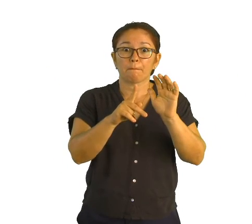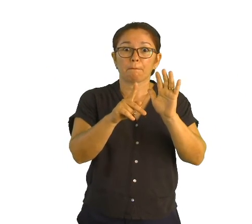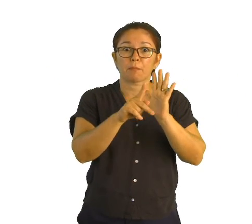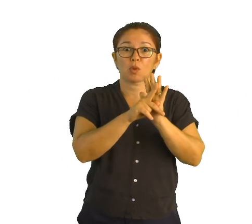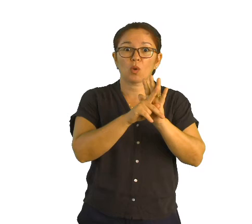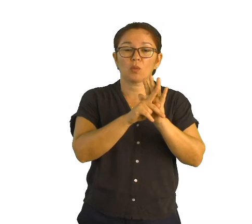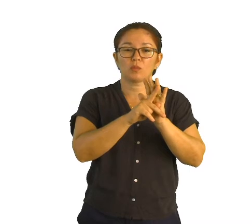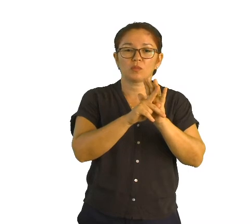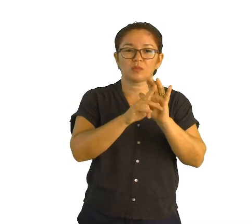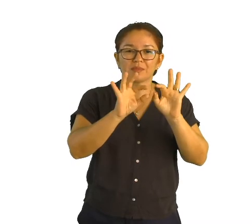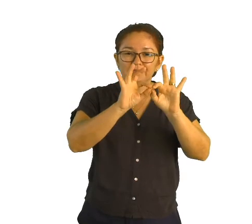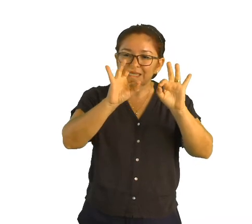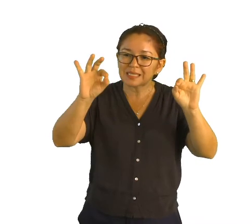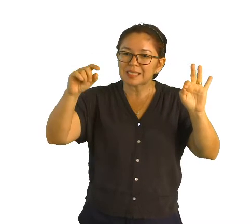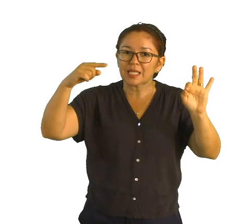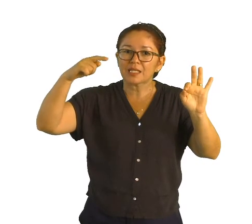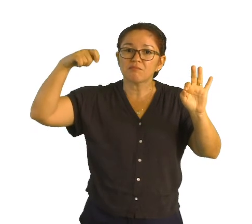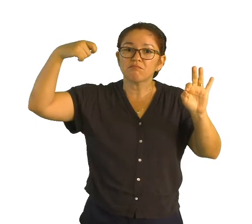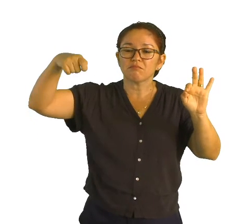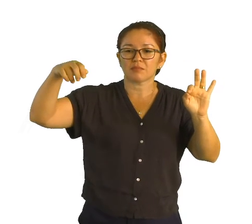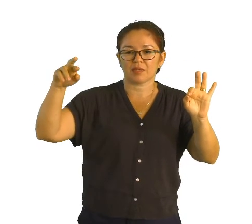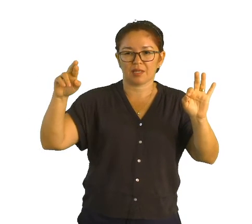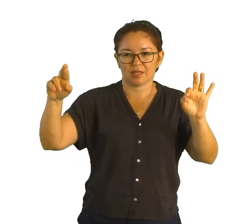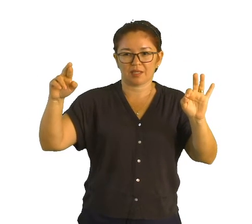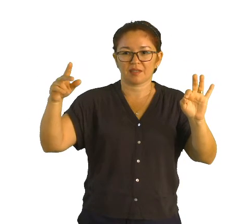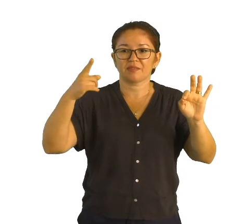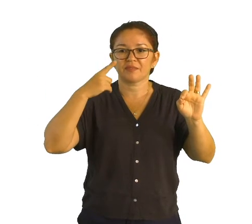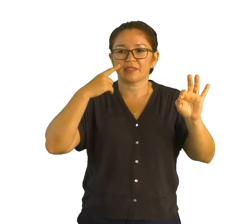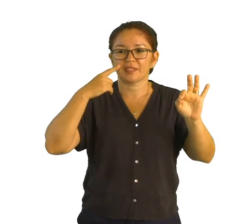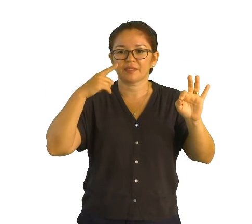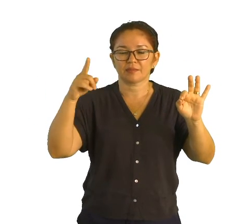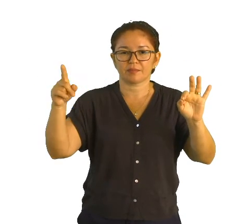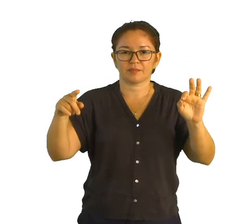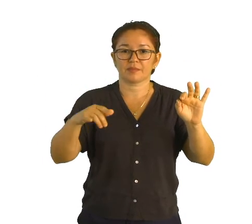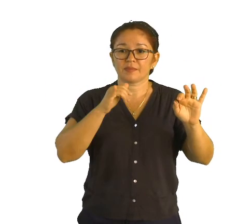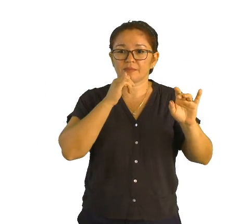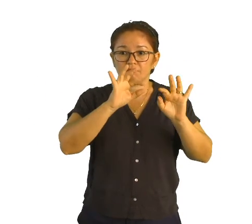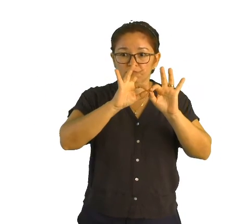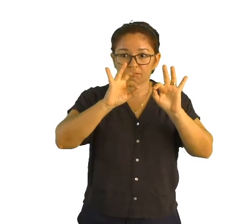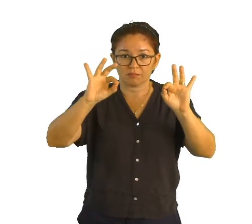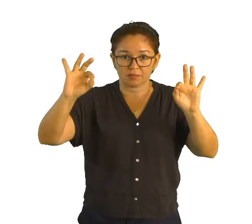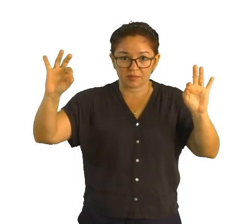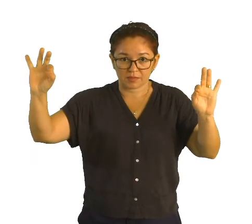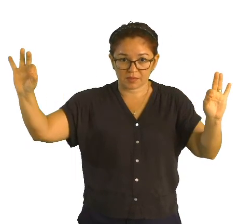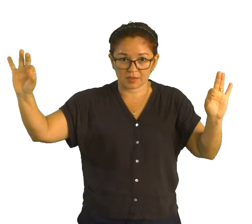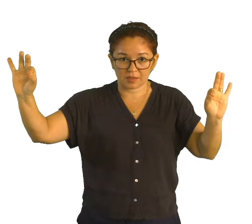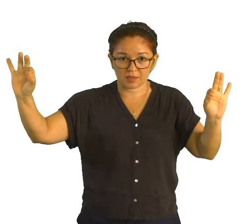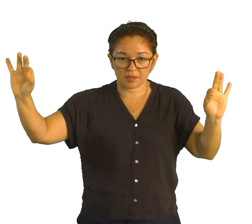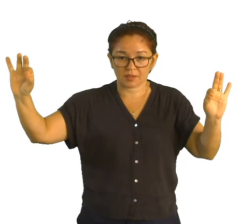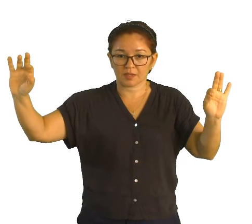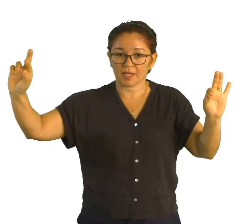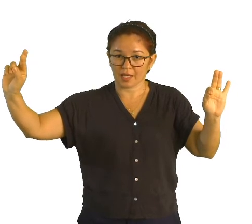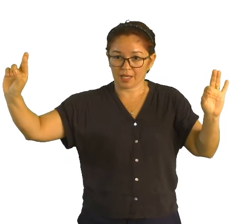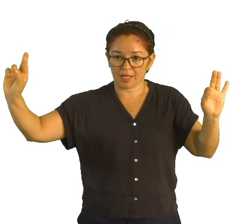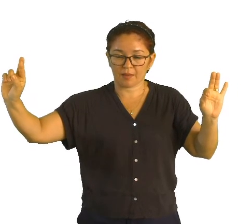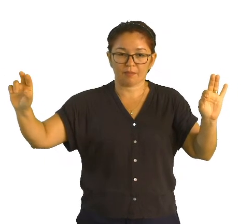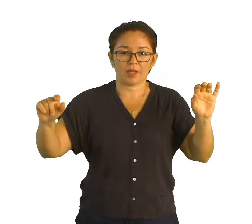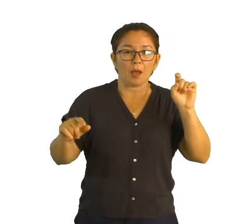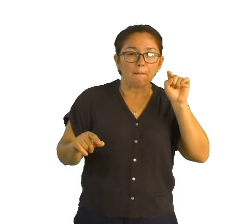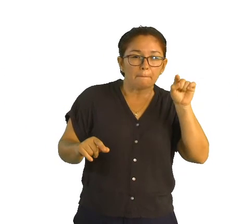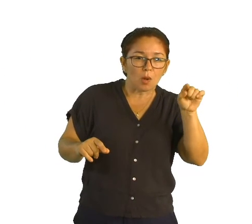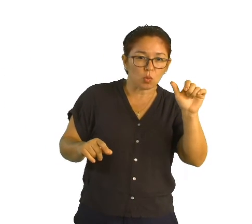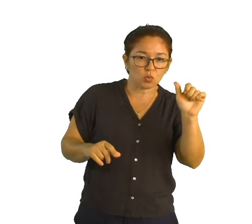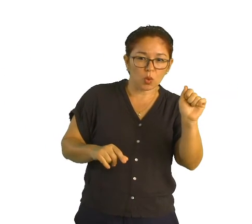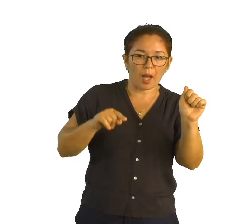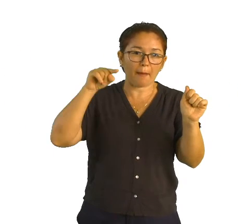partindo de A, passa por B. Nesse caso, traçamos a semirreta com origem